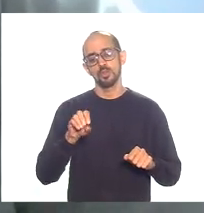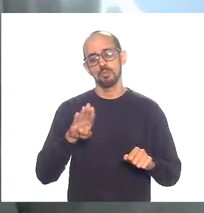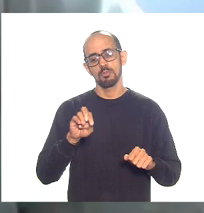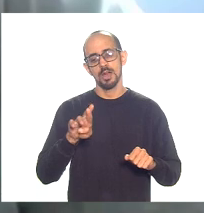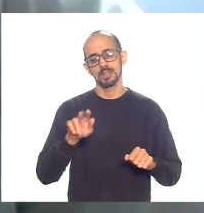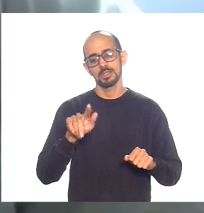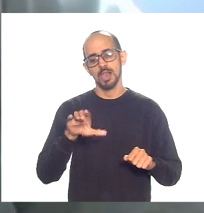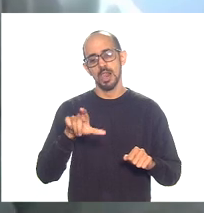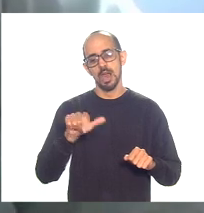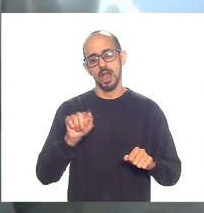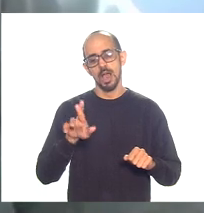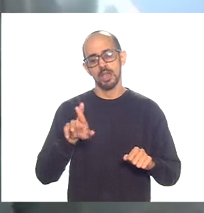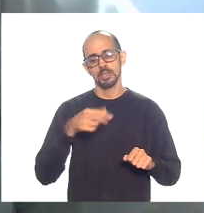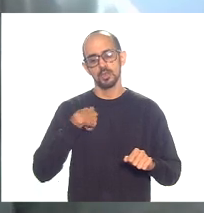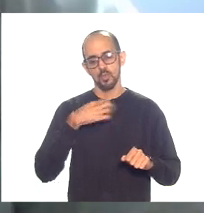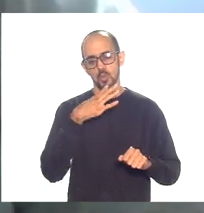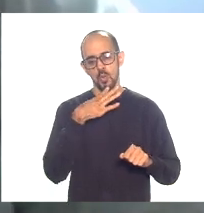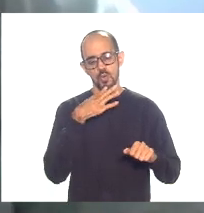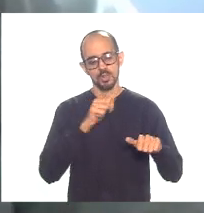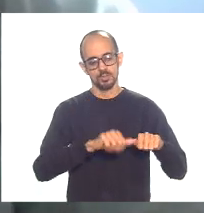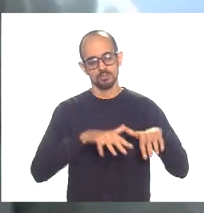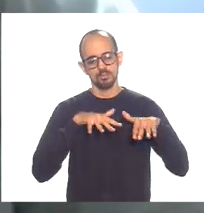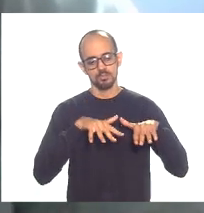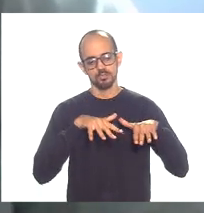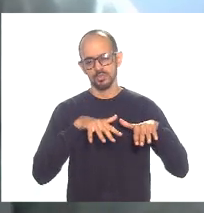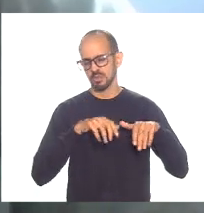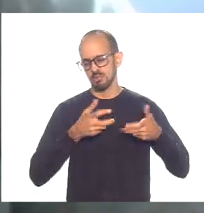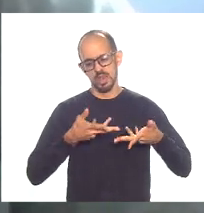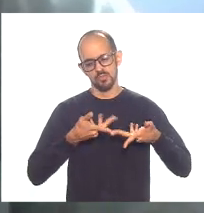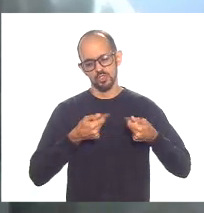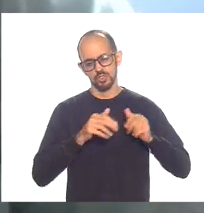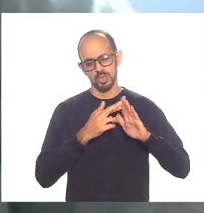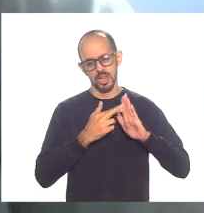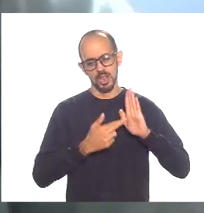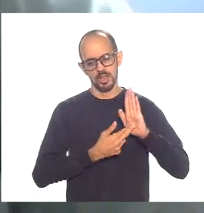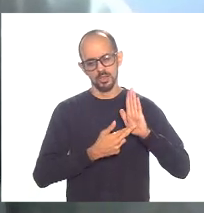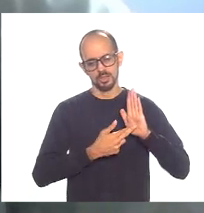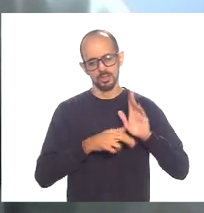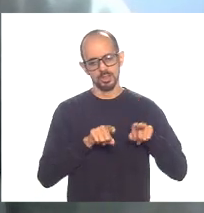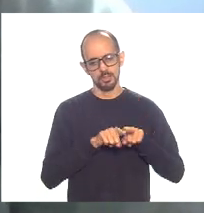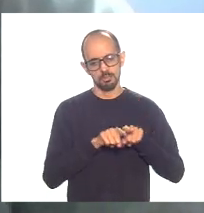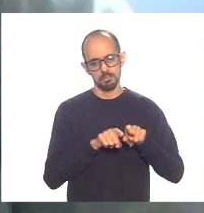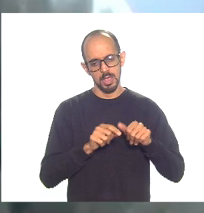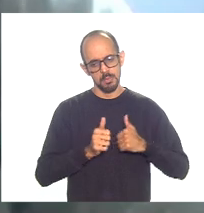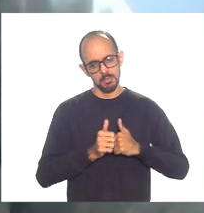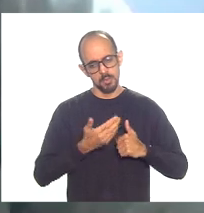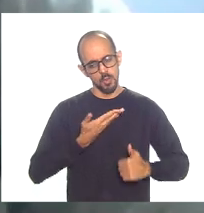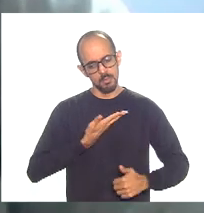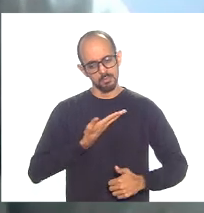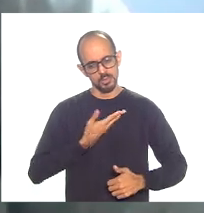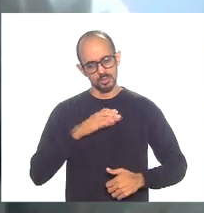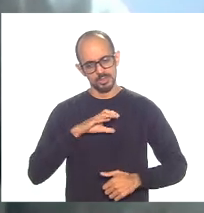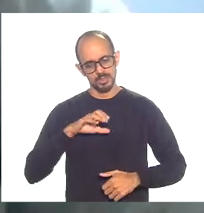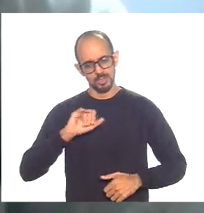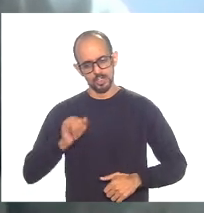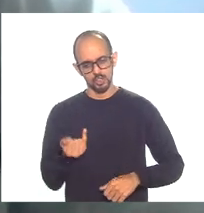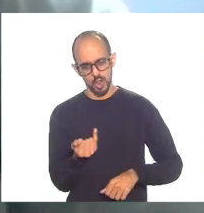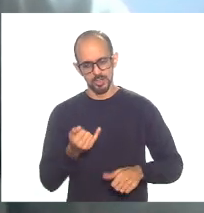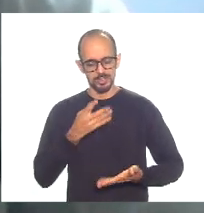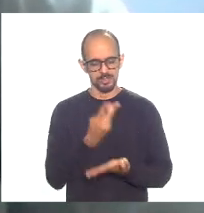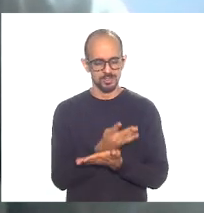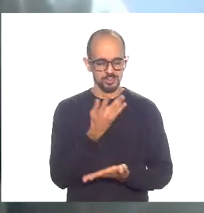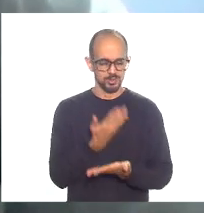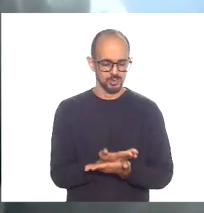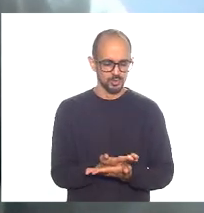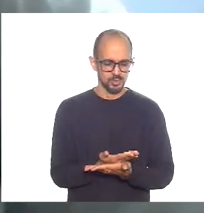plenário, o excelente relatório do impeachment, e também meu companheiro da CCJ, sempre muito estudioso,